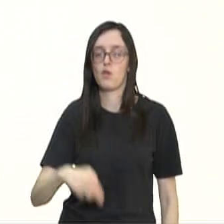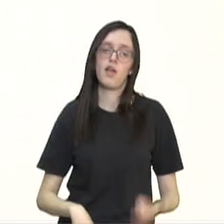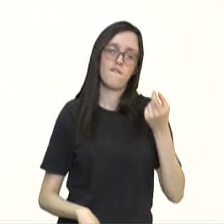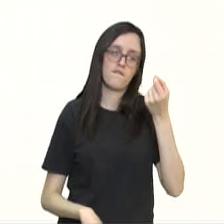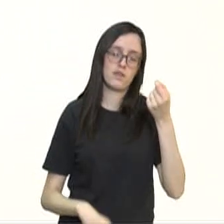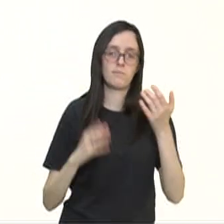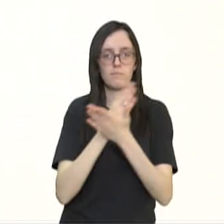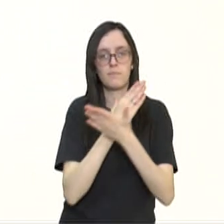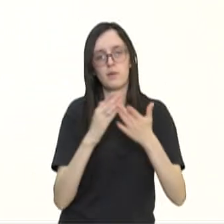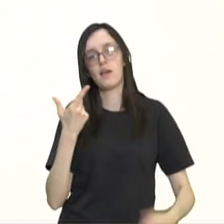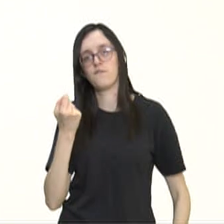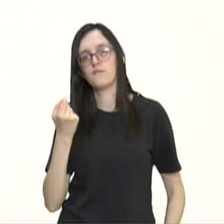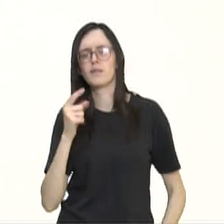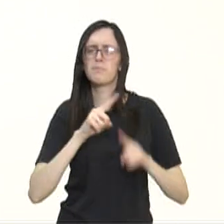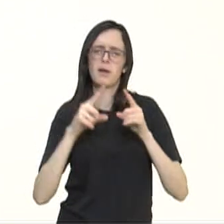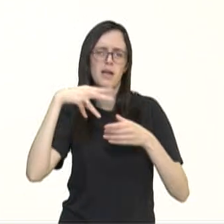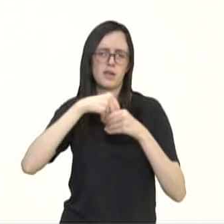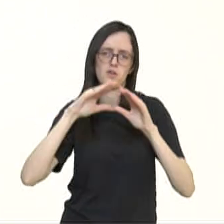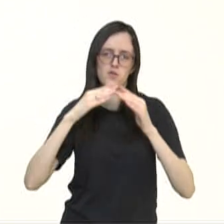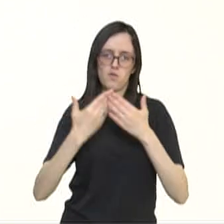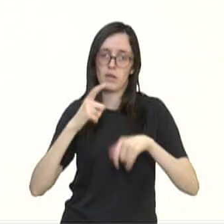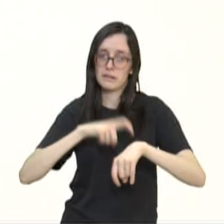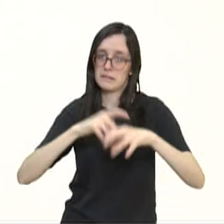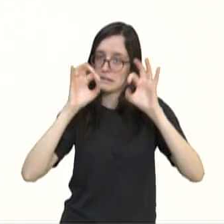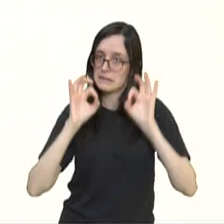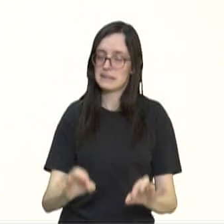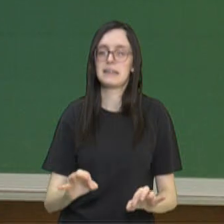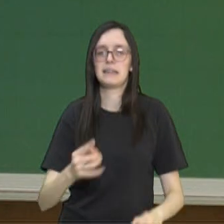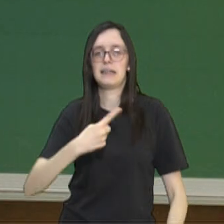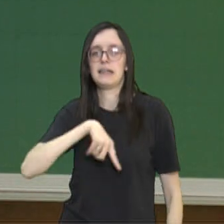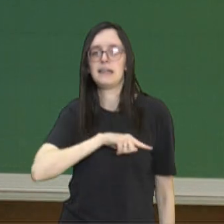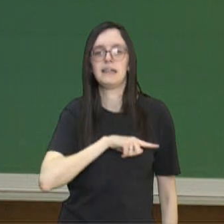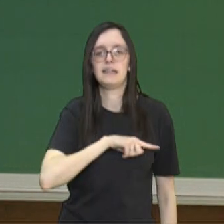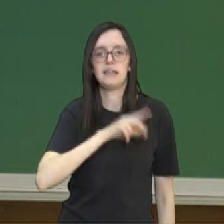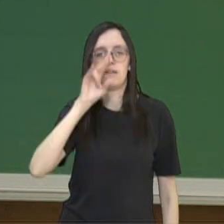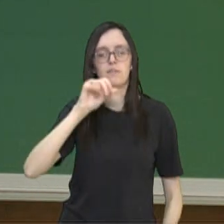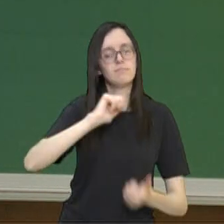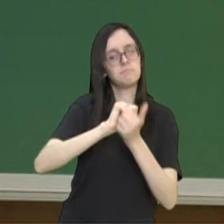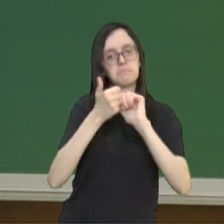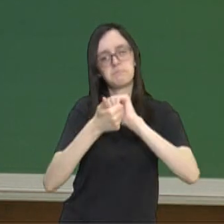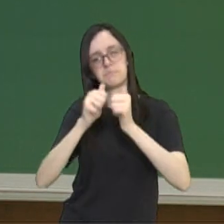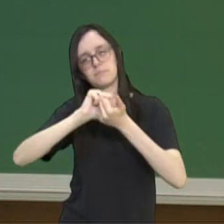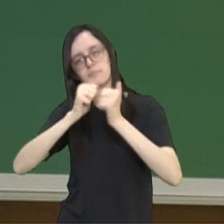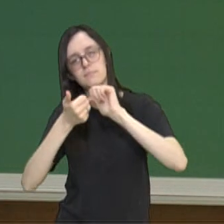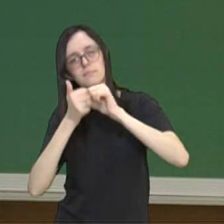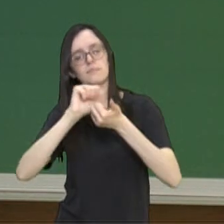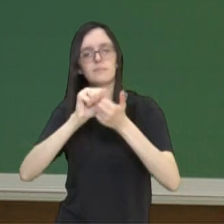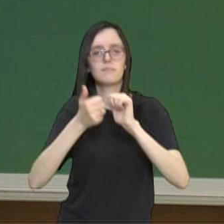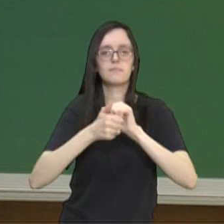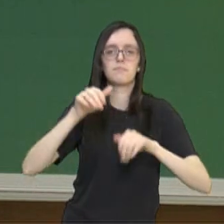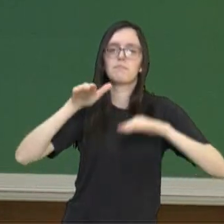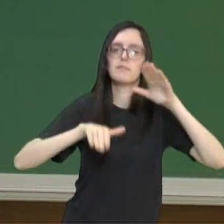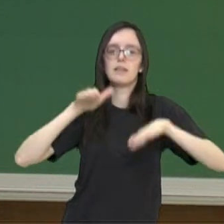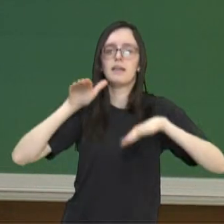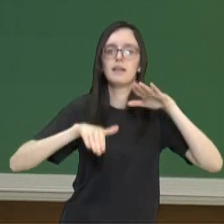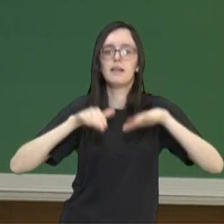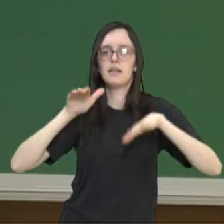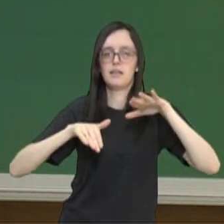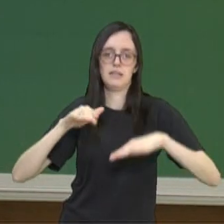que variam de acordo com a categoria. Os menores, né, em questão infantil, os outros, né, os maiores. Então, dependendo